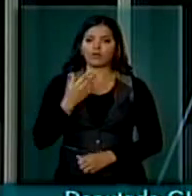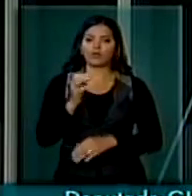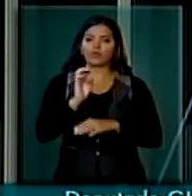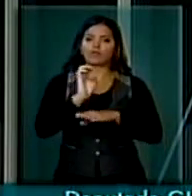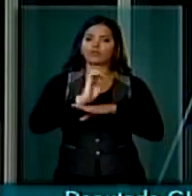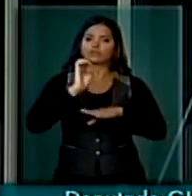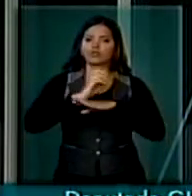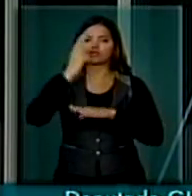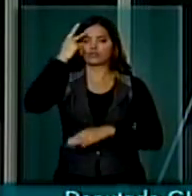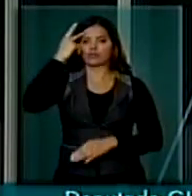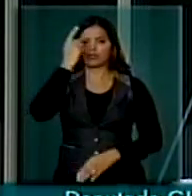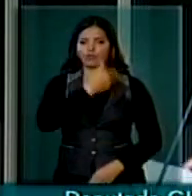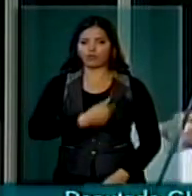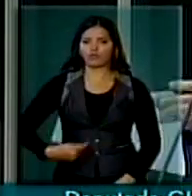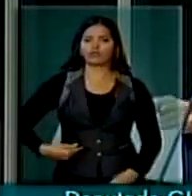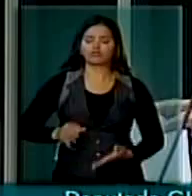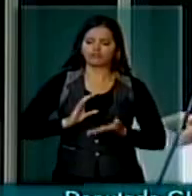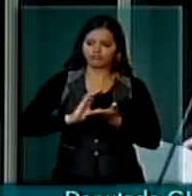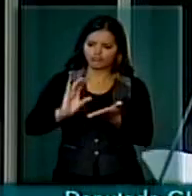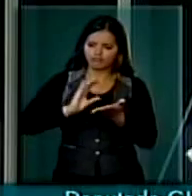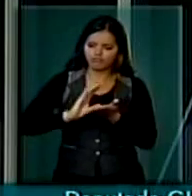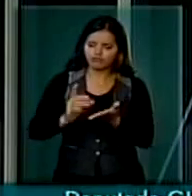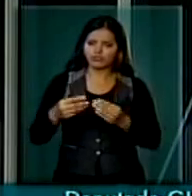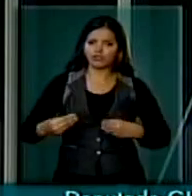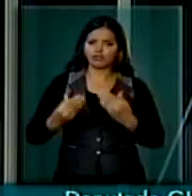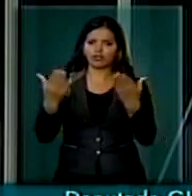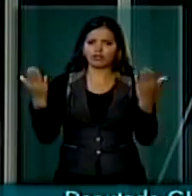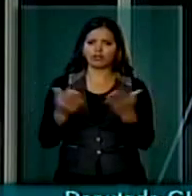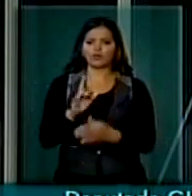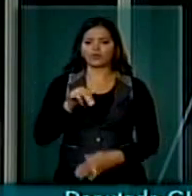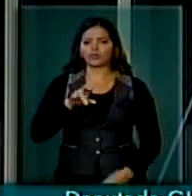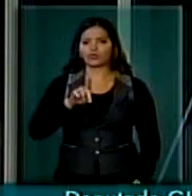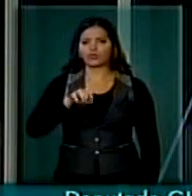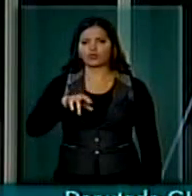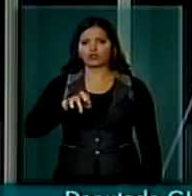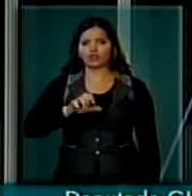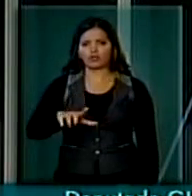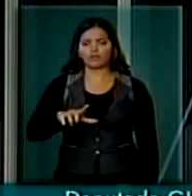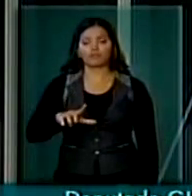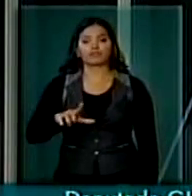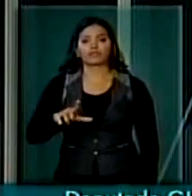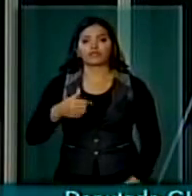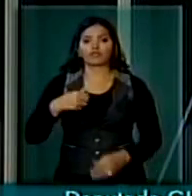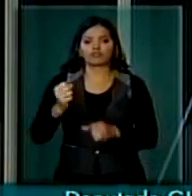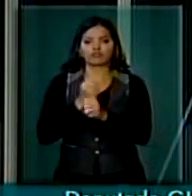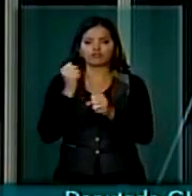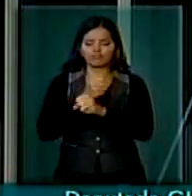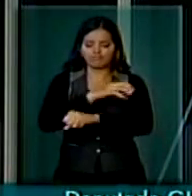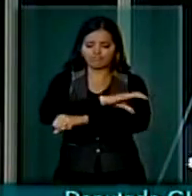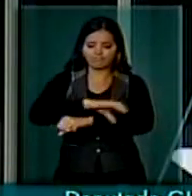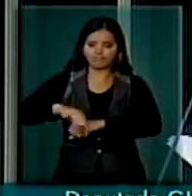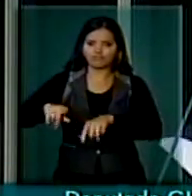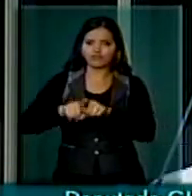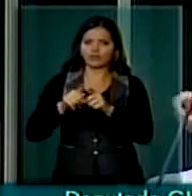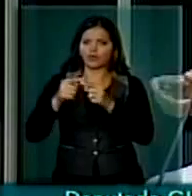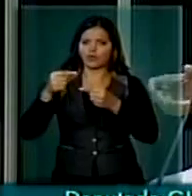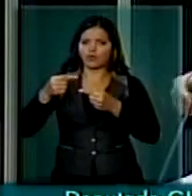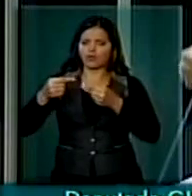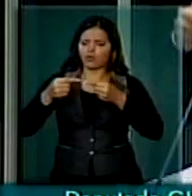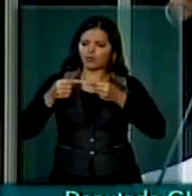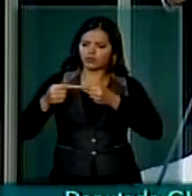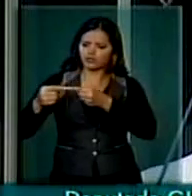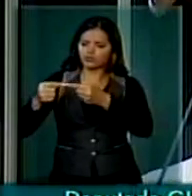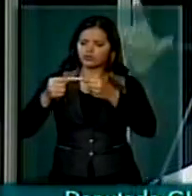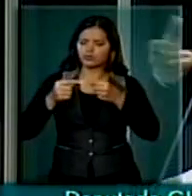Serra, realiza uma série de investimentos, entrega agora o Rodoanel, sem estar numa linha de conflito com o Tribunal de Contas e